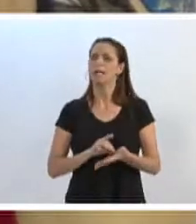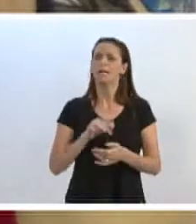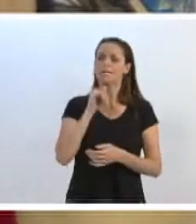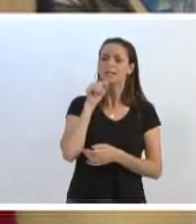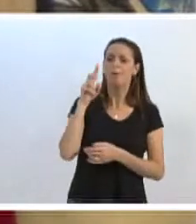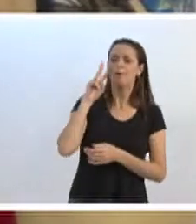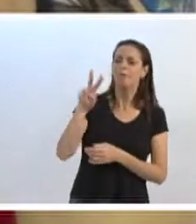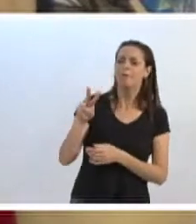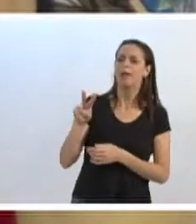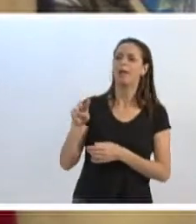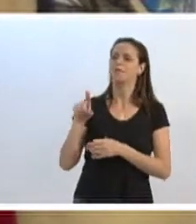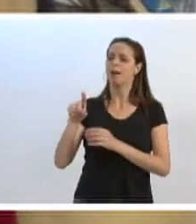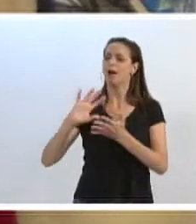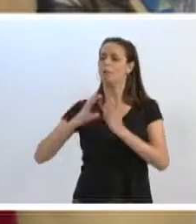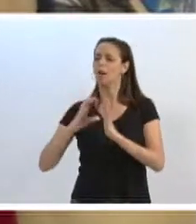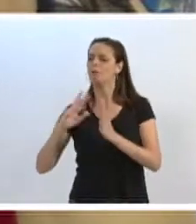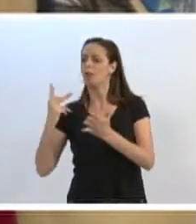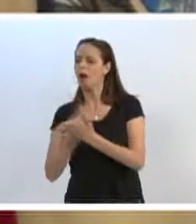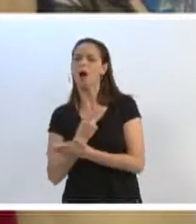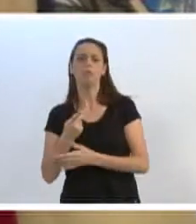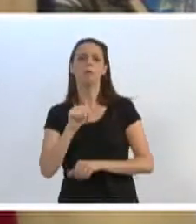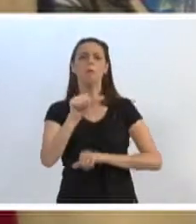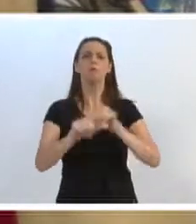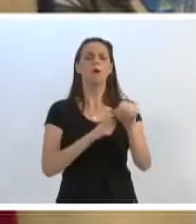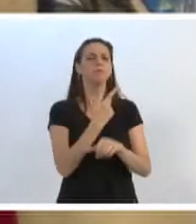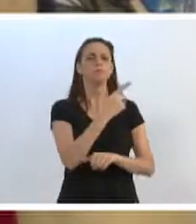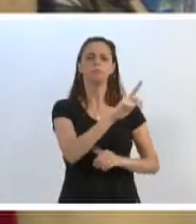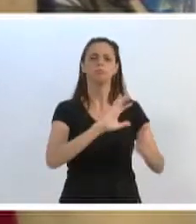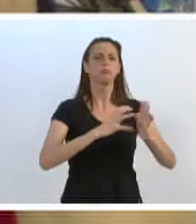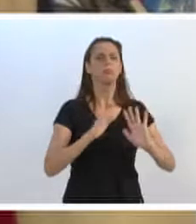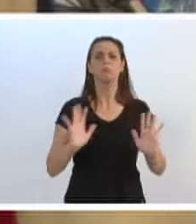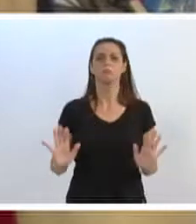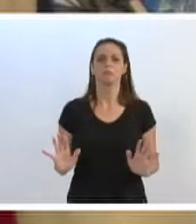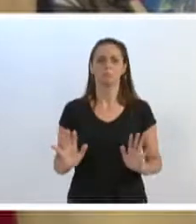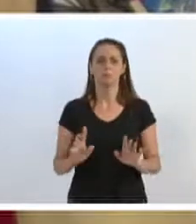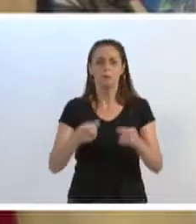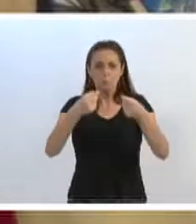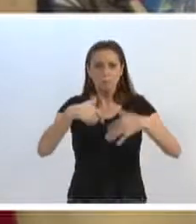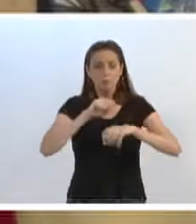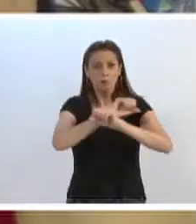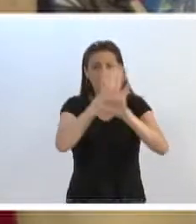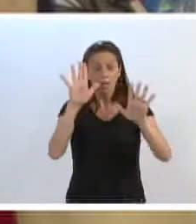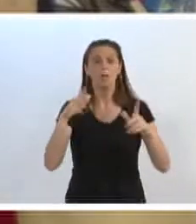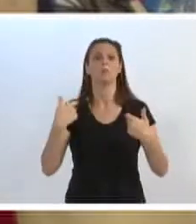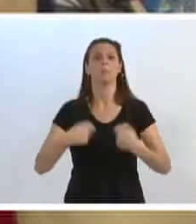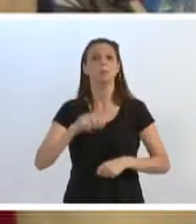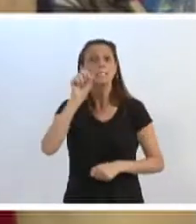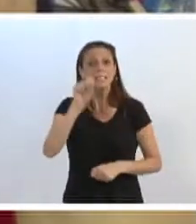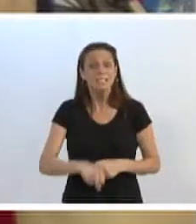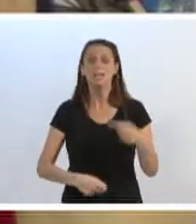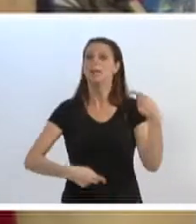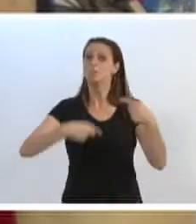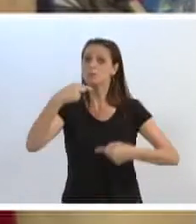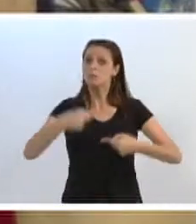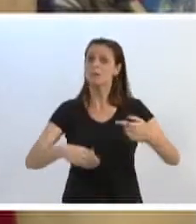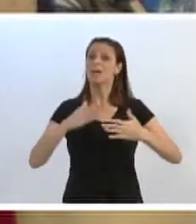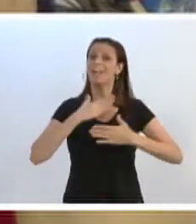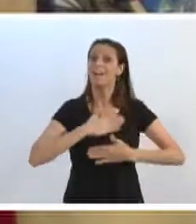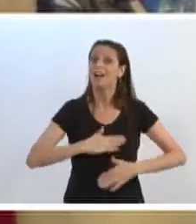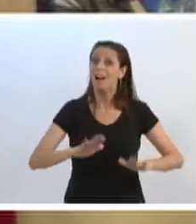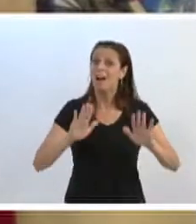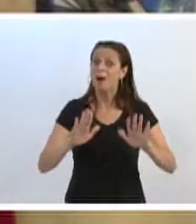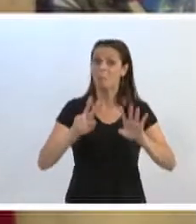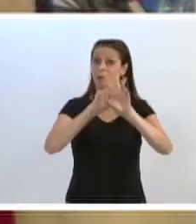ficha partidária, e se for necessário mudar, que se mude. Então, quero deixar uma coisa clara: precisa fazer discussão com muita calma em relação a esses